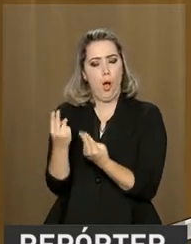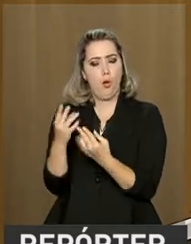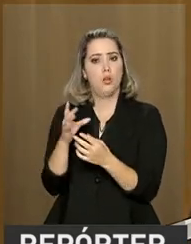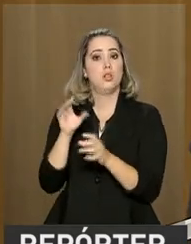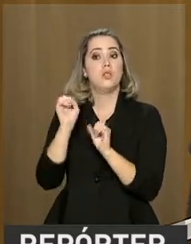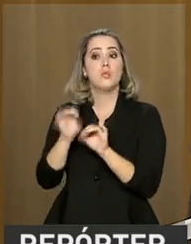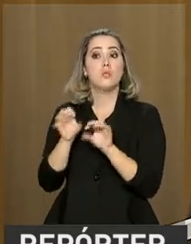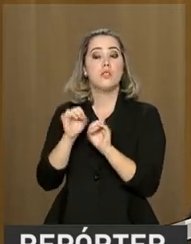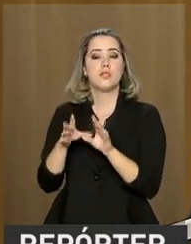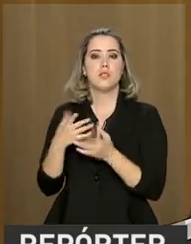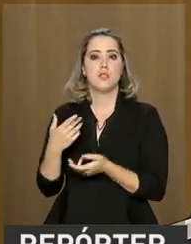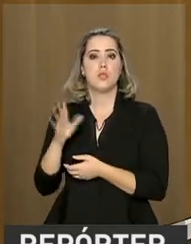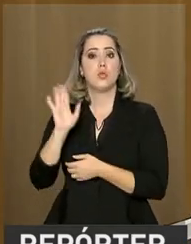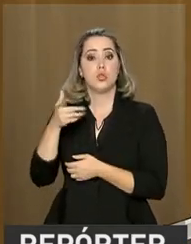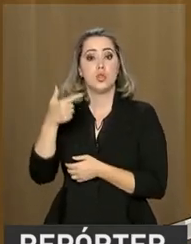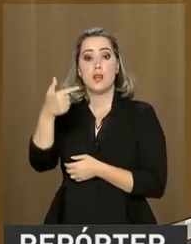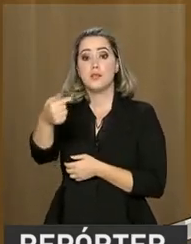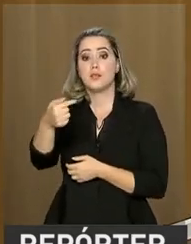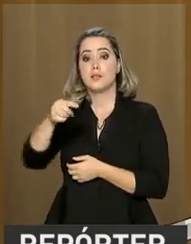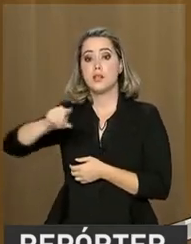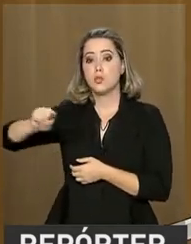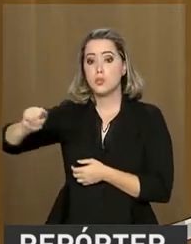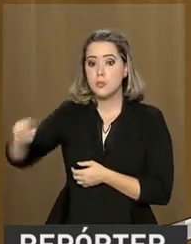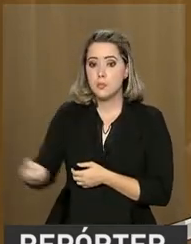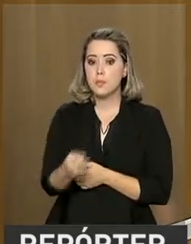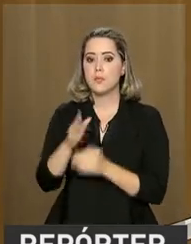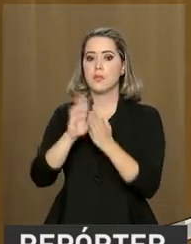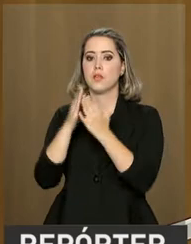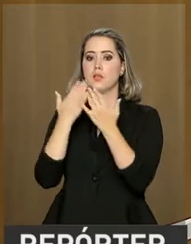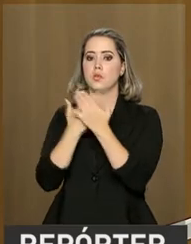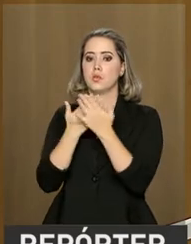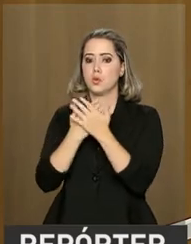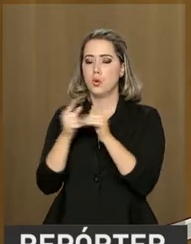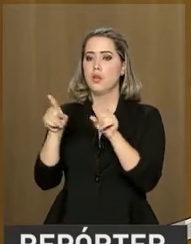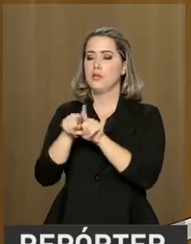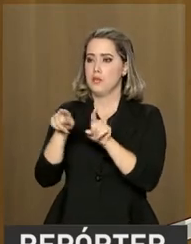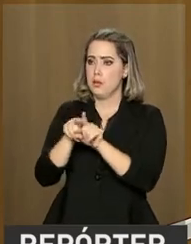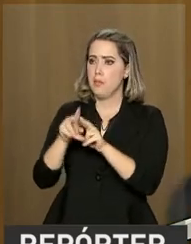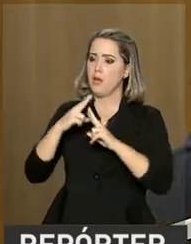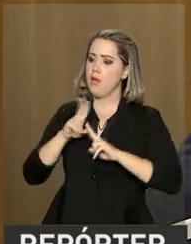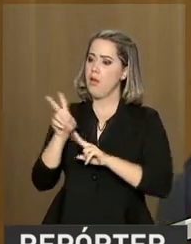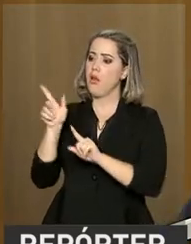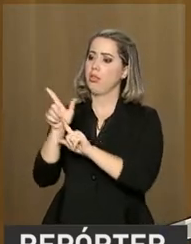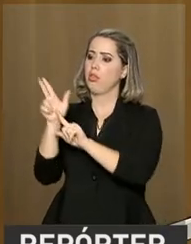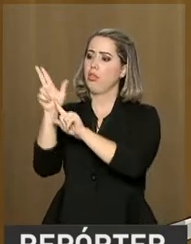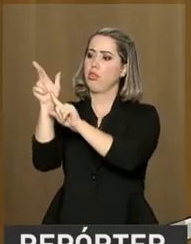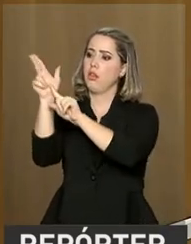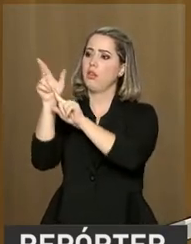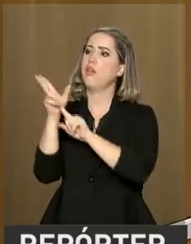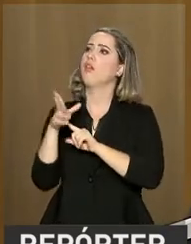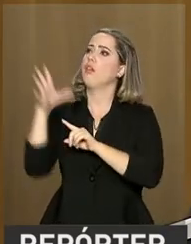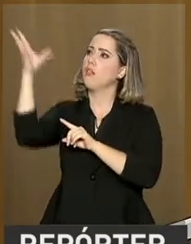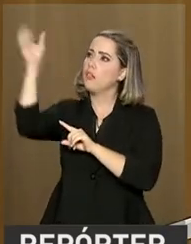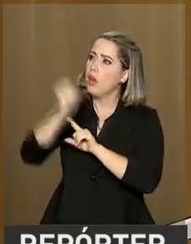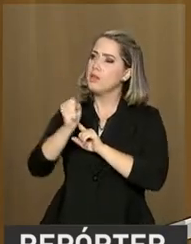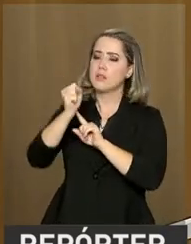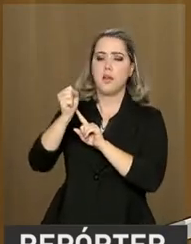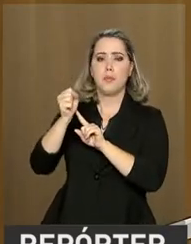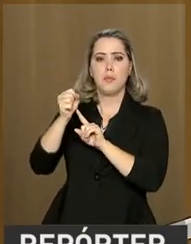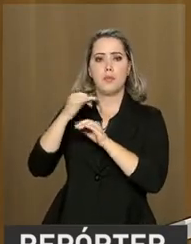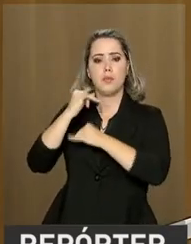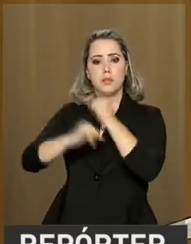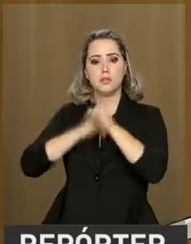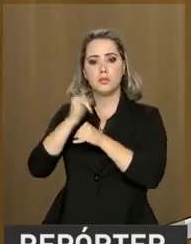7 mil escolas através do ministério da educação da agricultura enfim dos municípios mais distantes